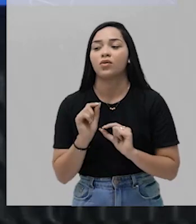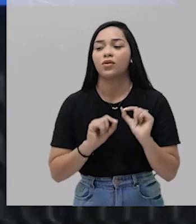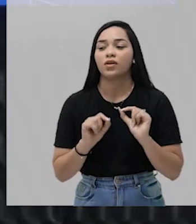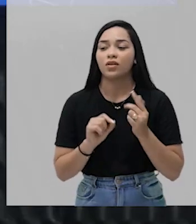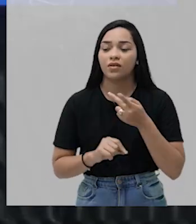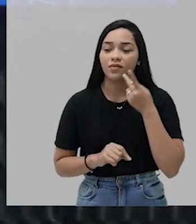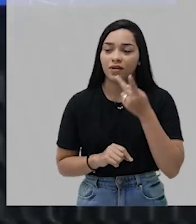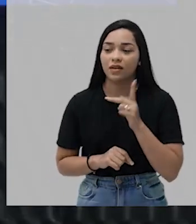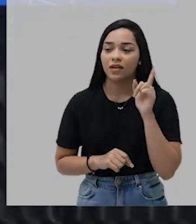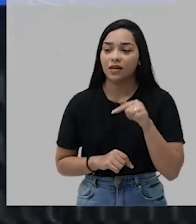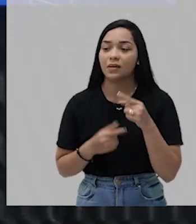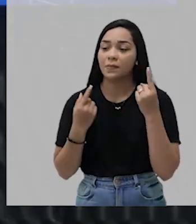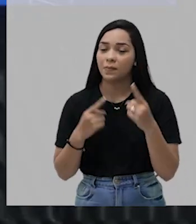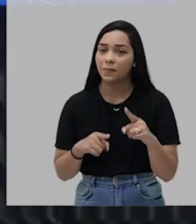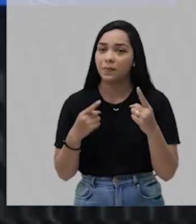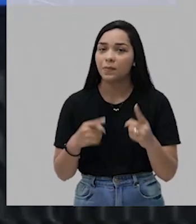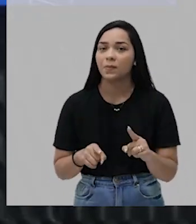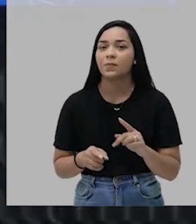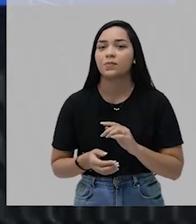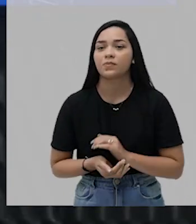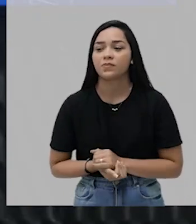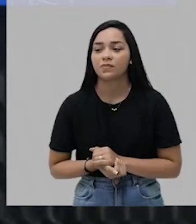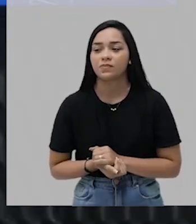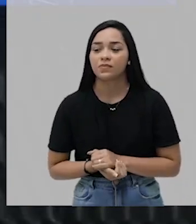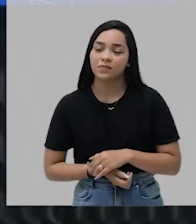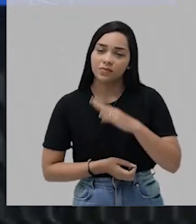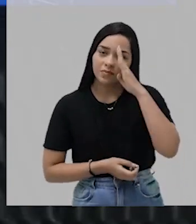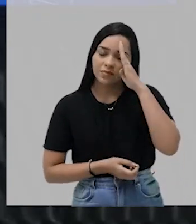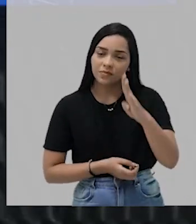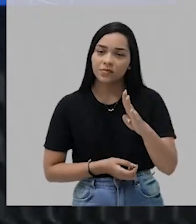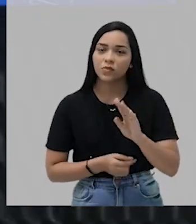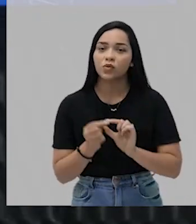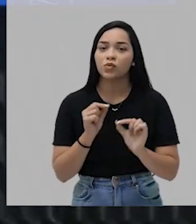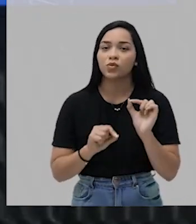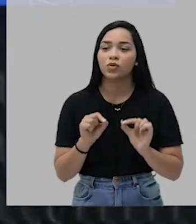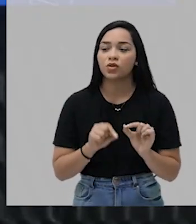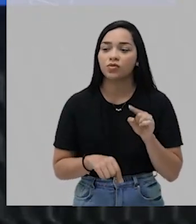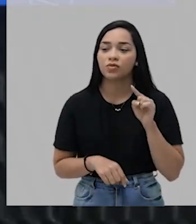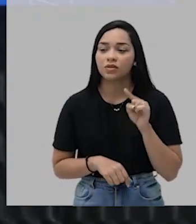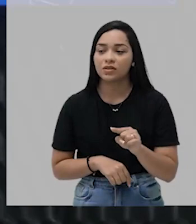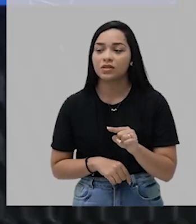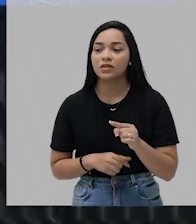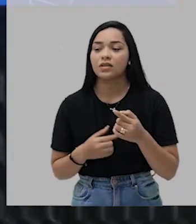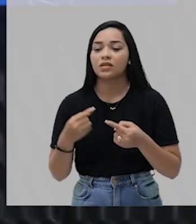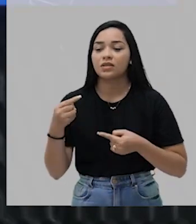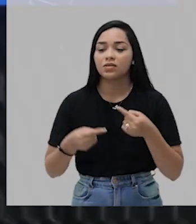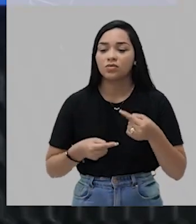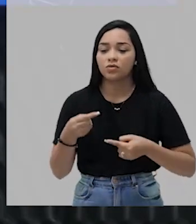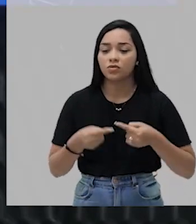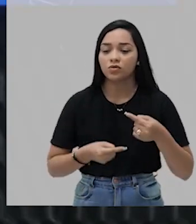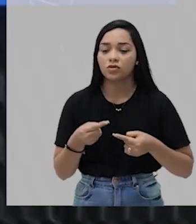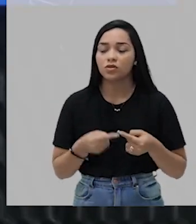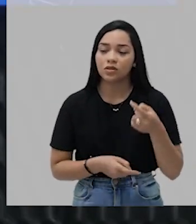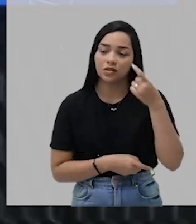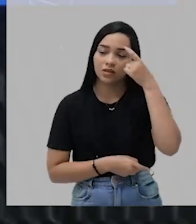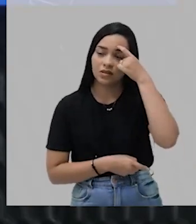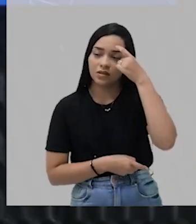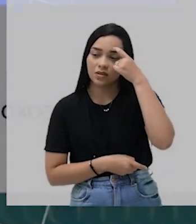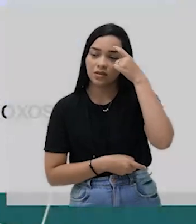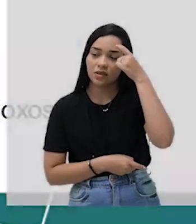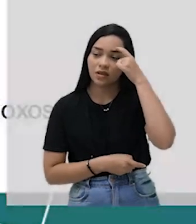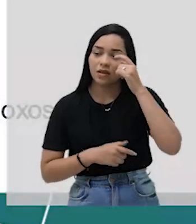que ela é extremamente provocativa, principalmente quando você discute a ideia, tá,